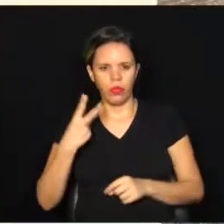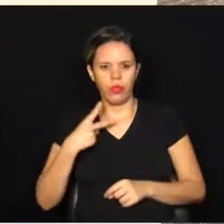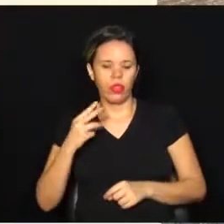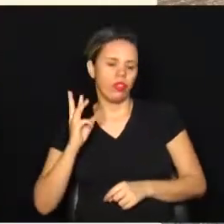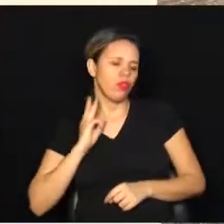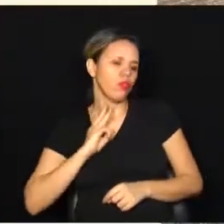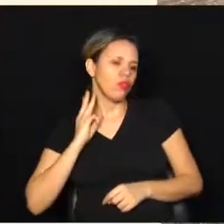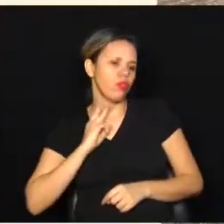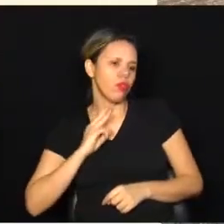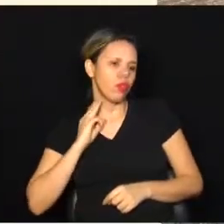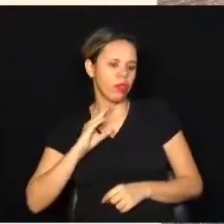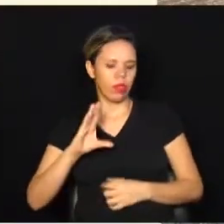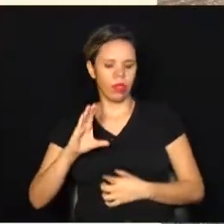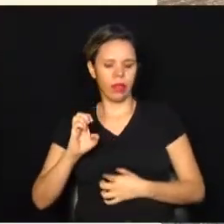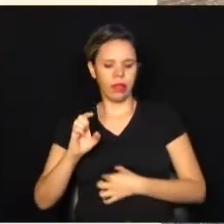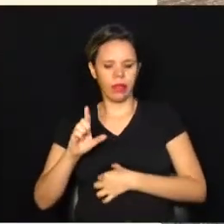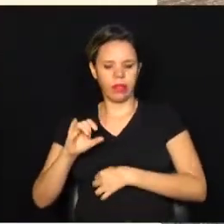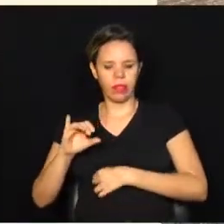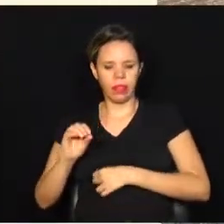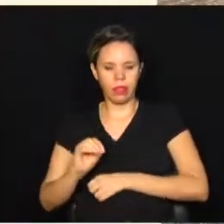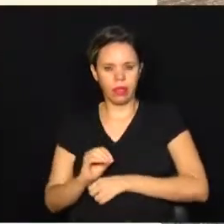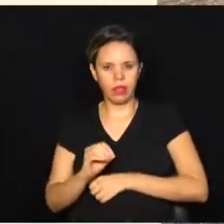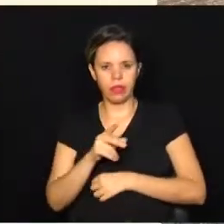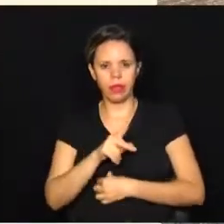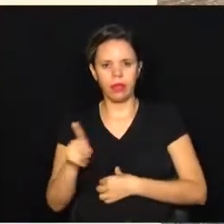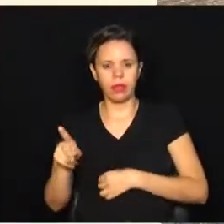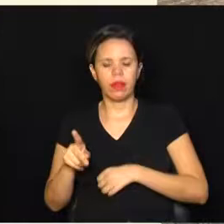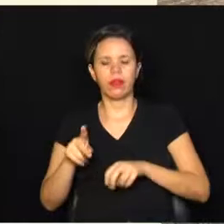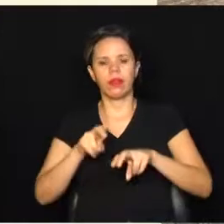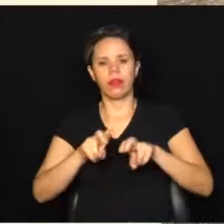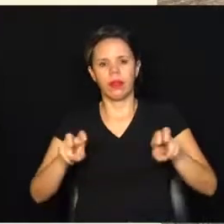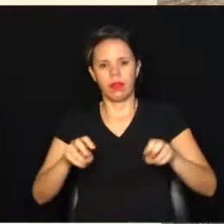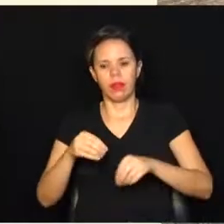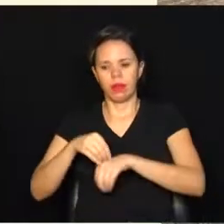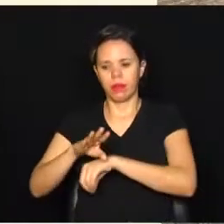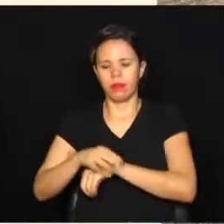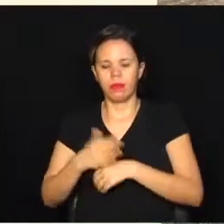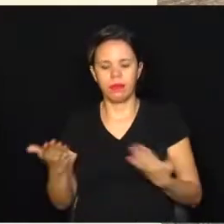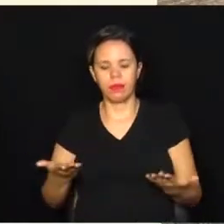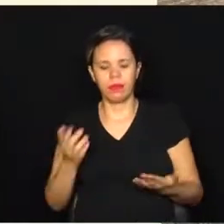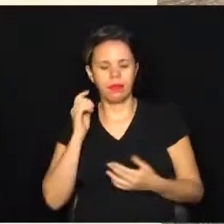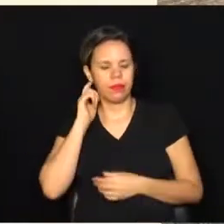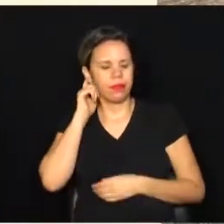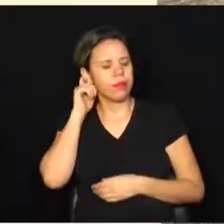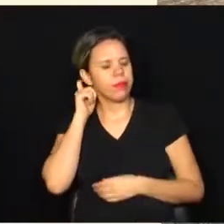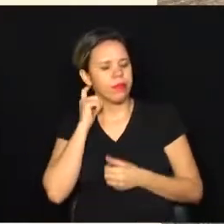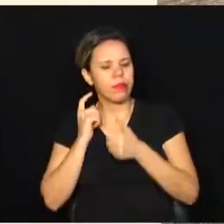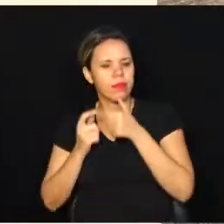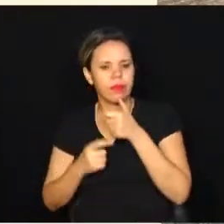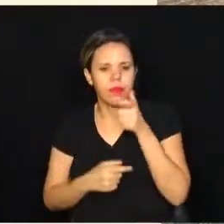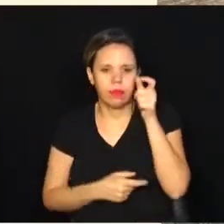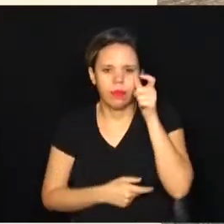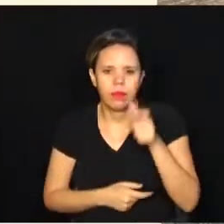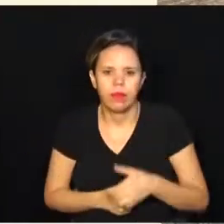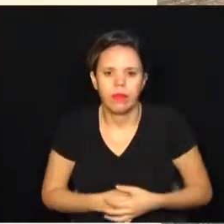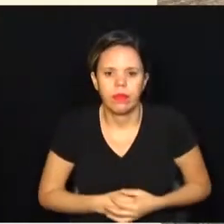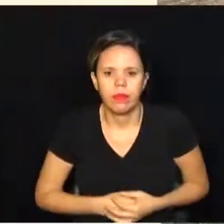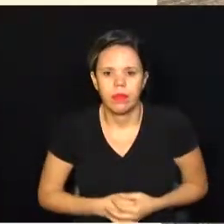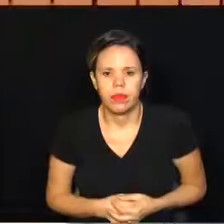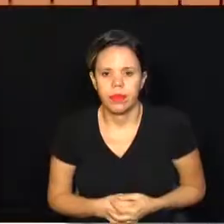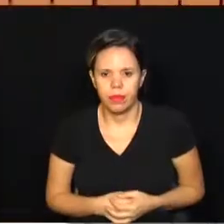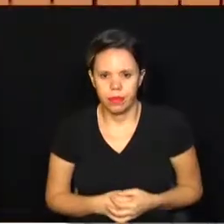Santos, está aqui na mesa da presidência e então nós passamos a palavra a ele agora. Vamos acompanhar.